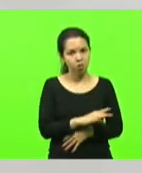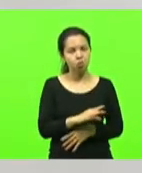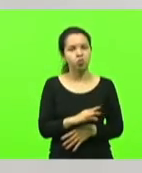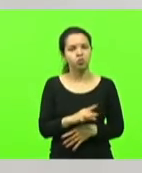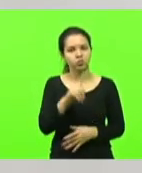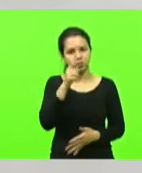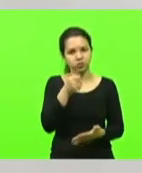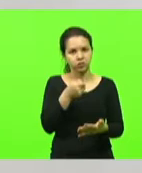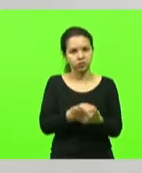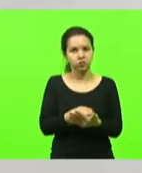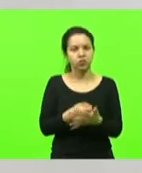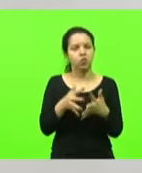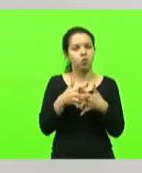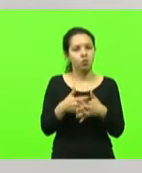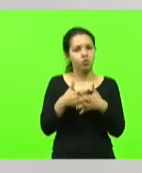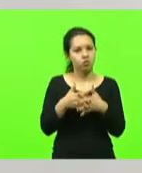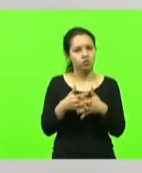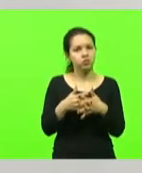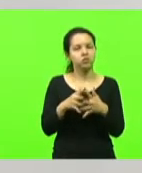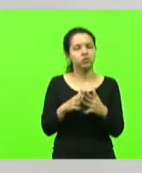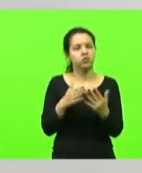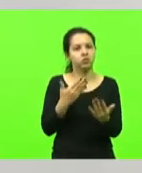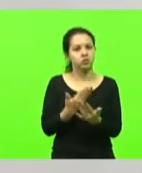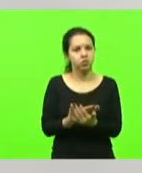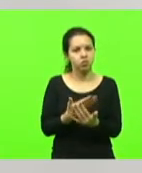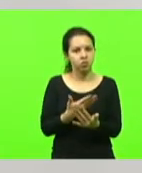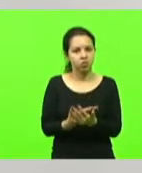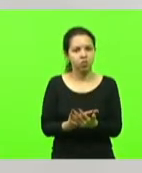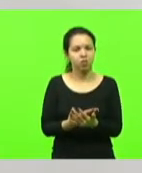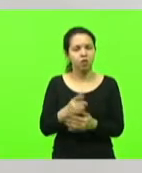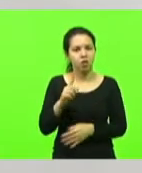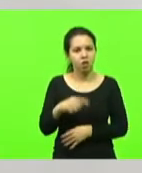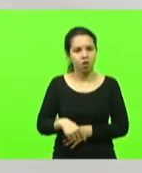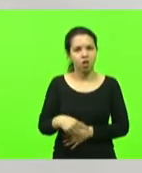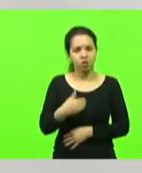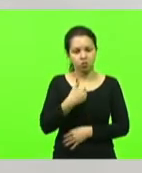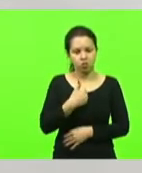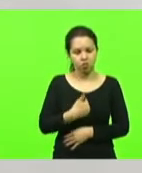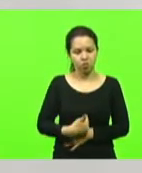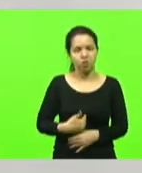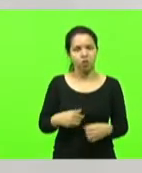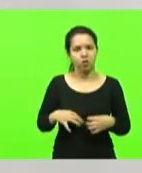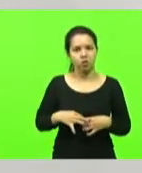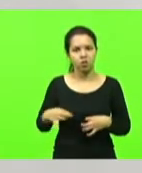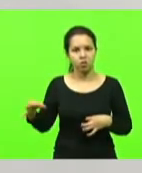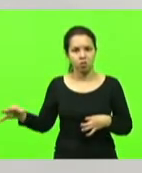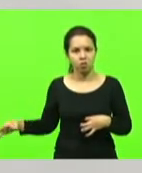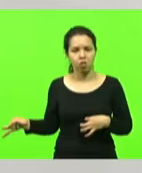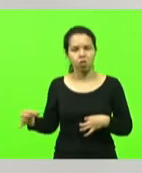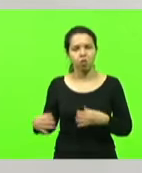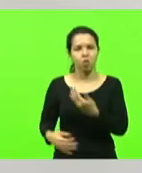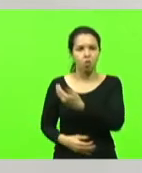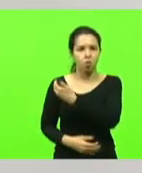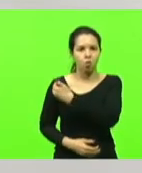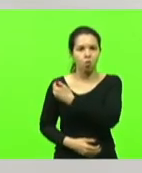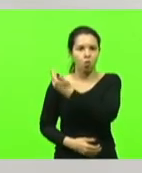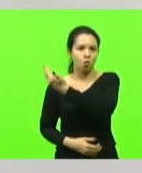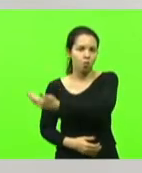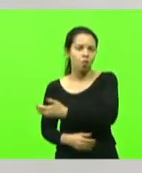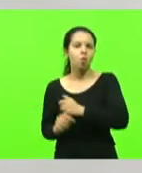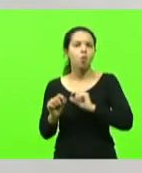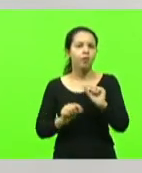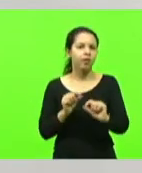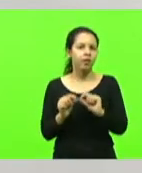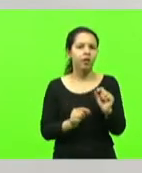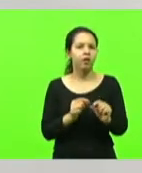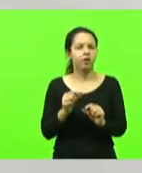grande confusão nas escolas. É do meio do corpo ou outro do meio do corpo? De um ombro ao outro? O que é esse 1 metro? A